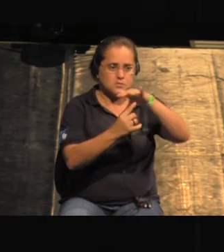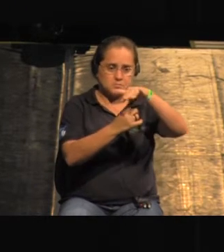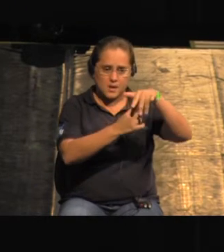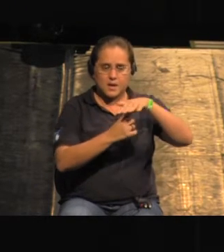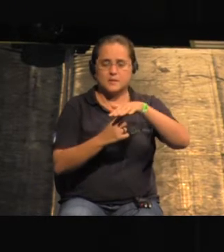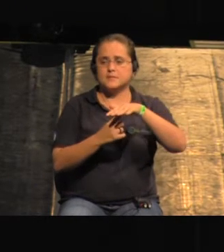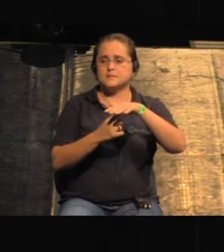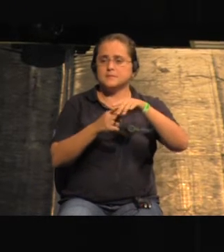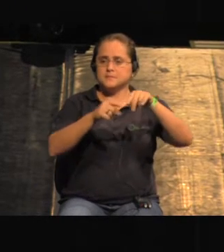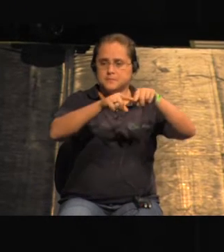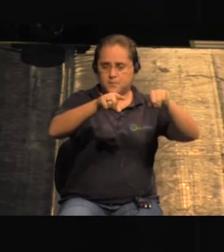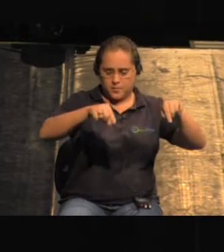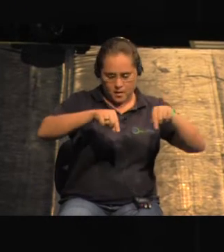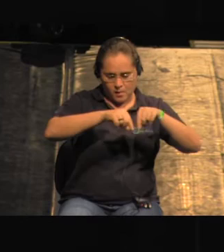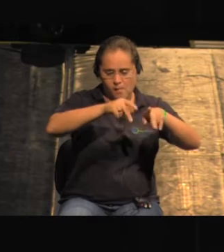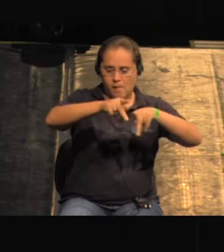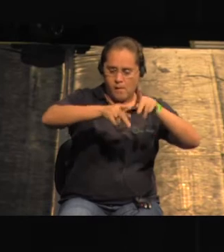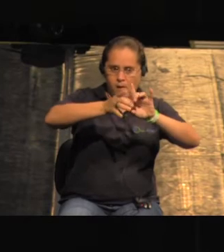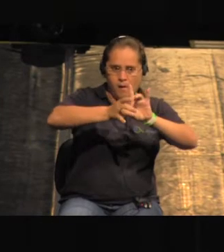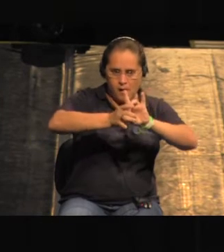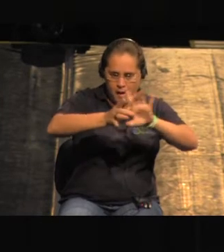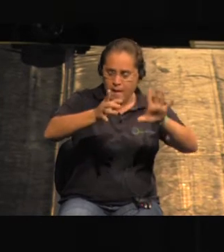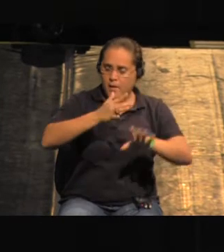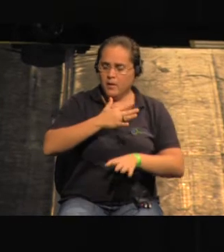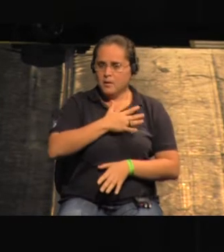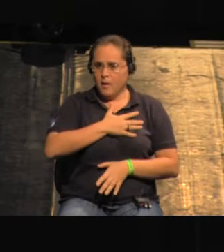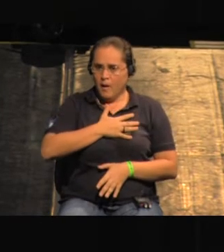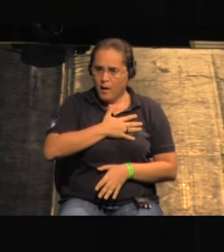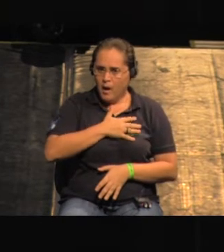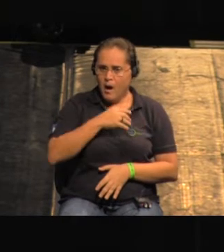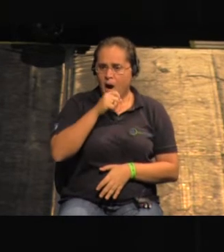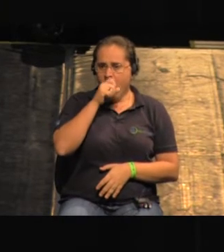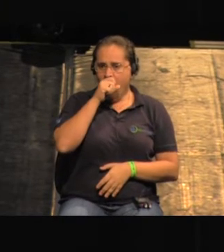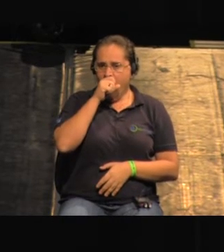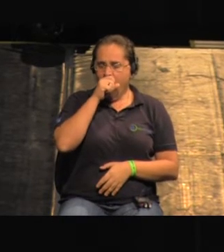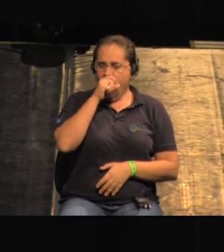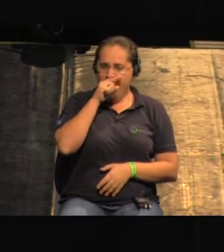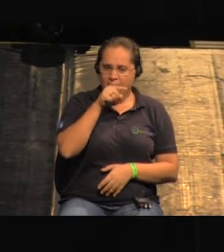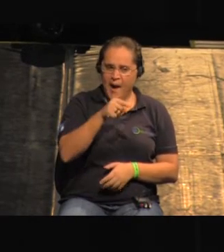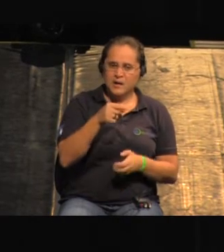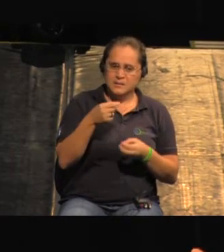merecem bons parques e bons espaços livres. Eles